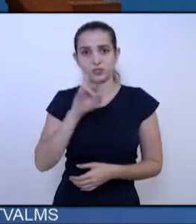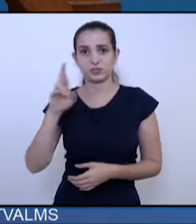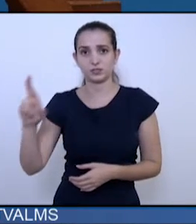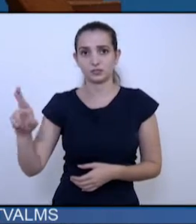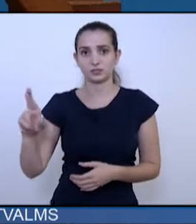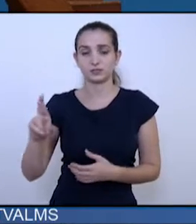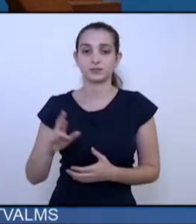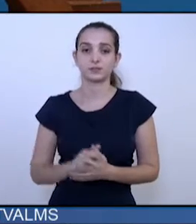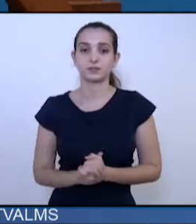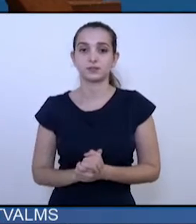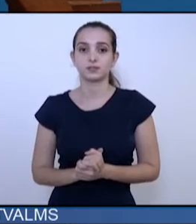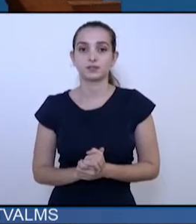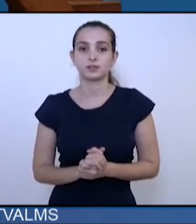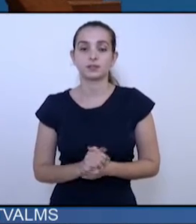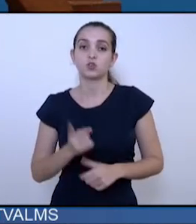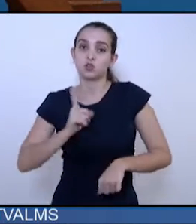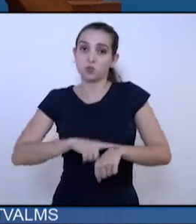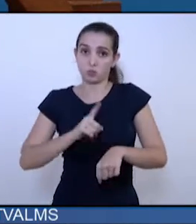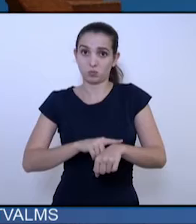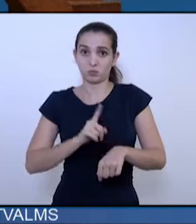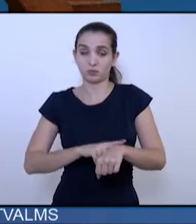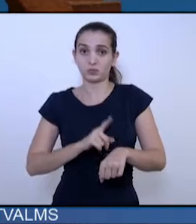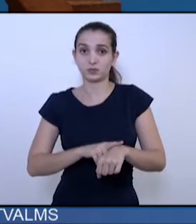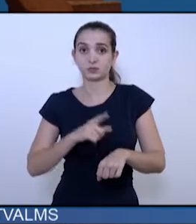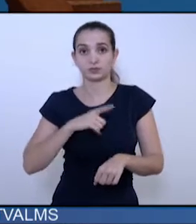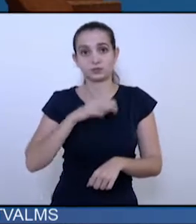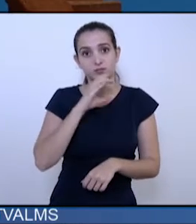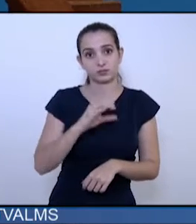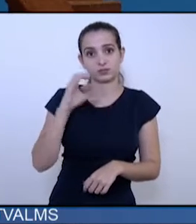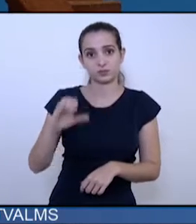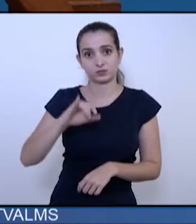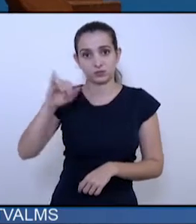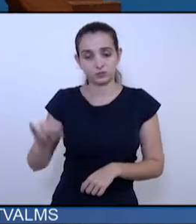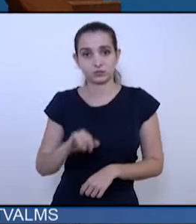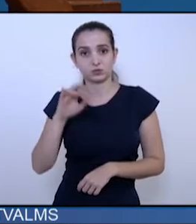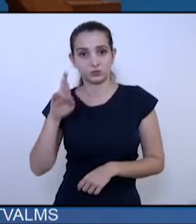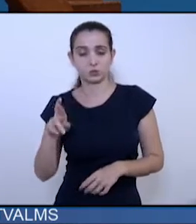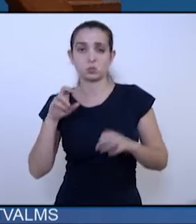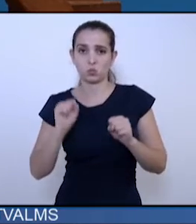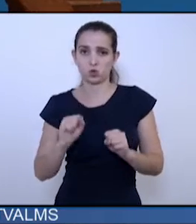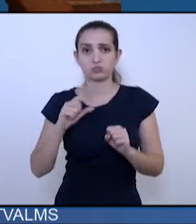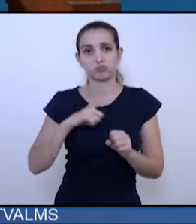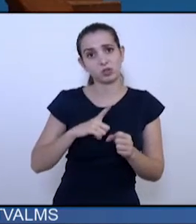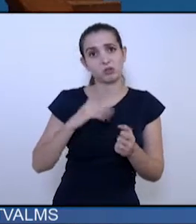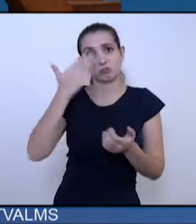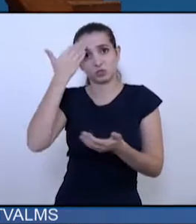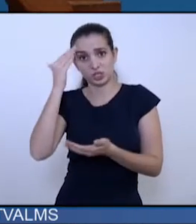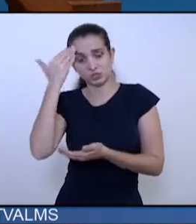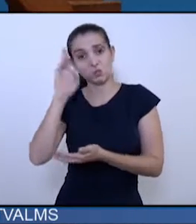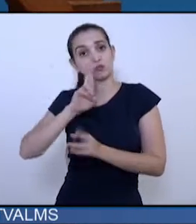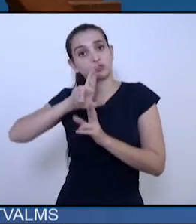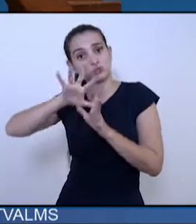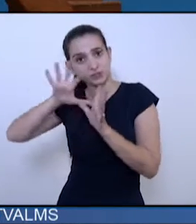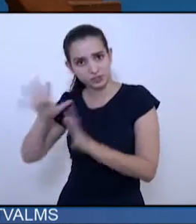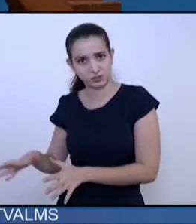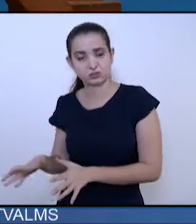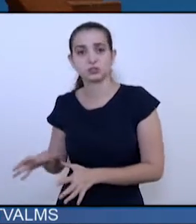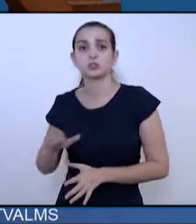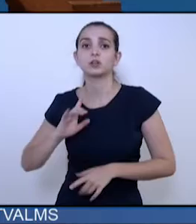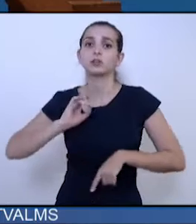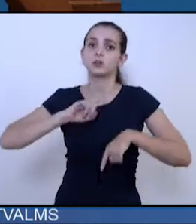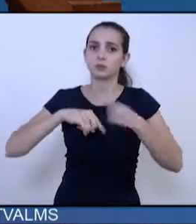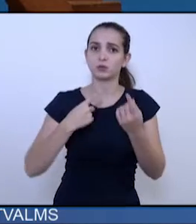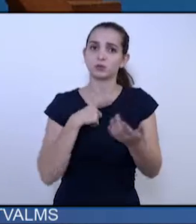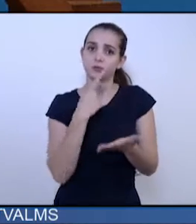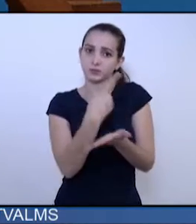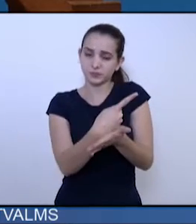infalíveis. Num determinado momento, a CCJ ela pode ter uma interpretação, emitir um parecer,